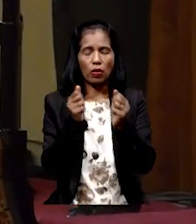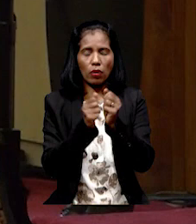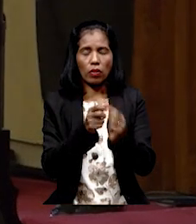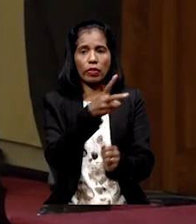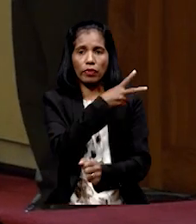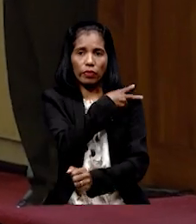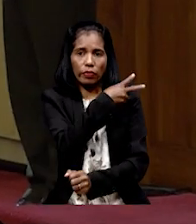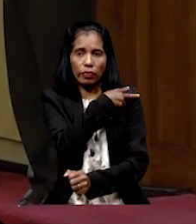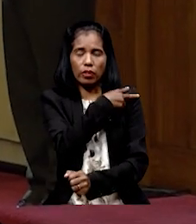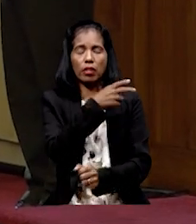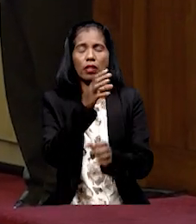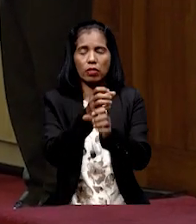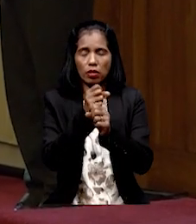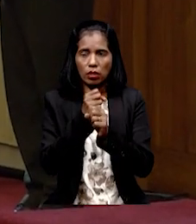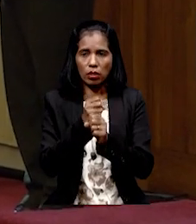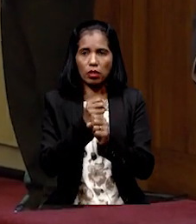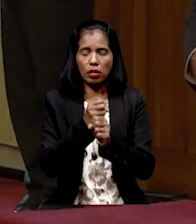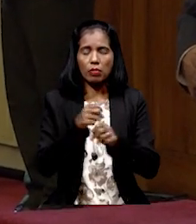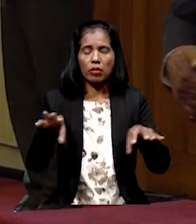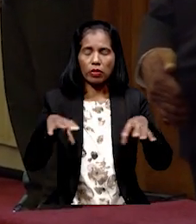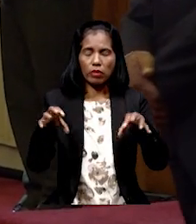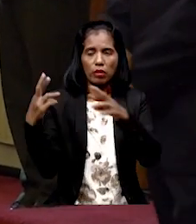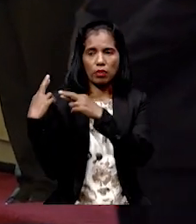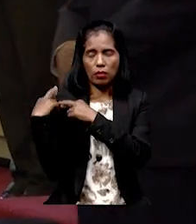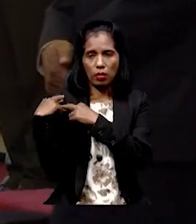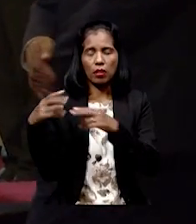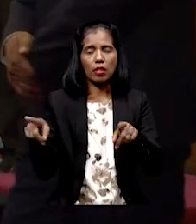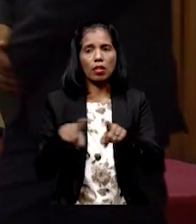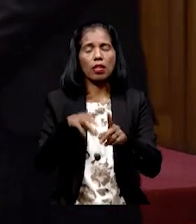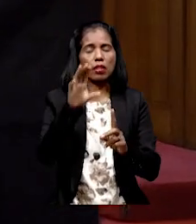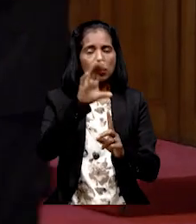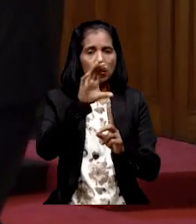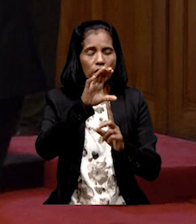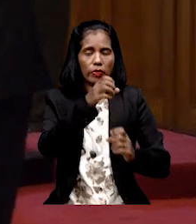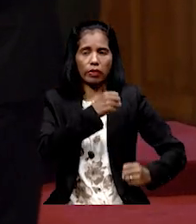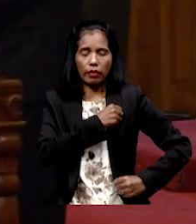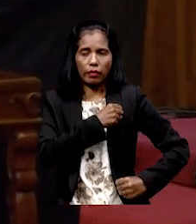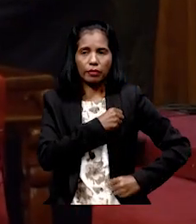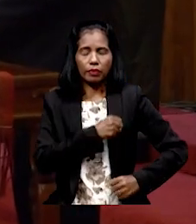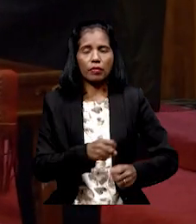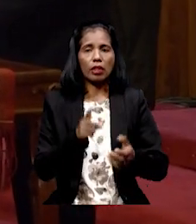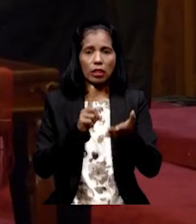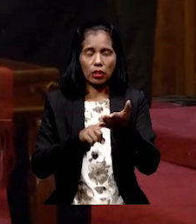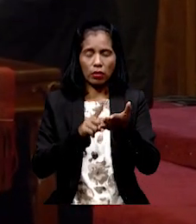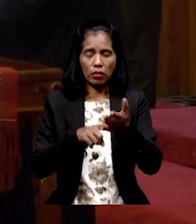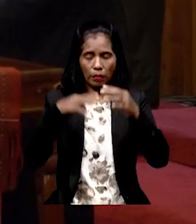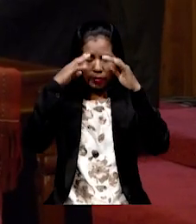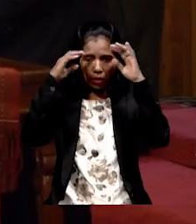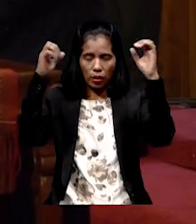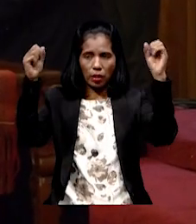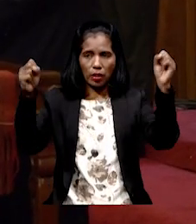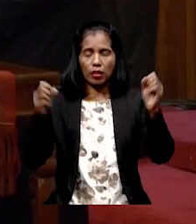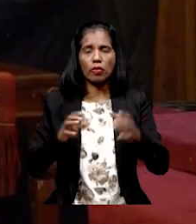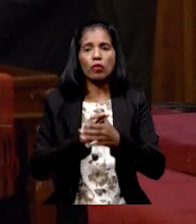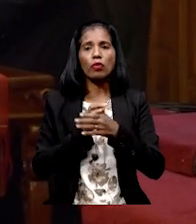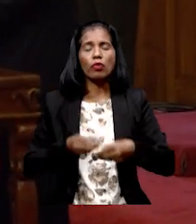onania, assumi cargo Chefe Estado Maior Forças Armadas. E no discurso, Presidente da República Francisco Guterres Lolo, até votos